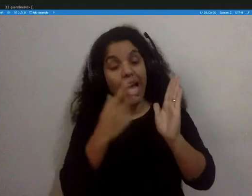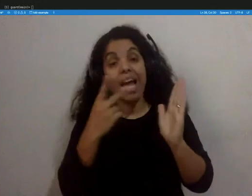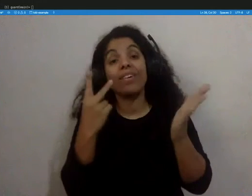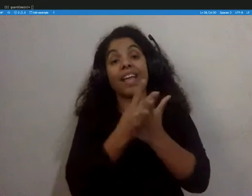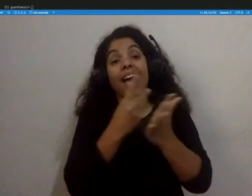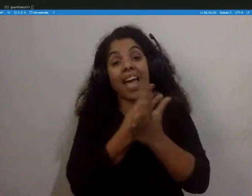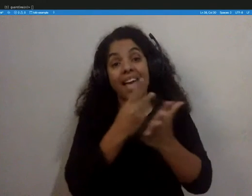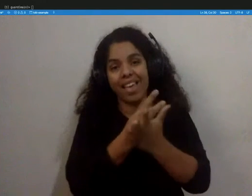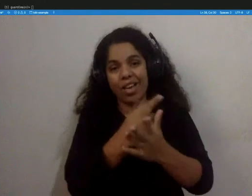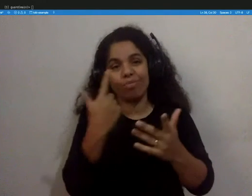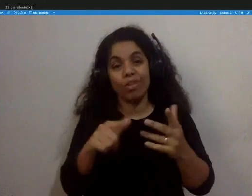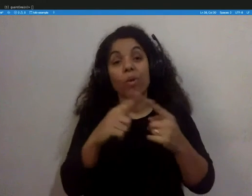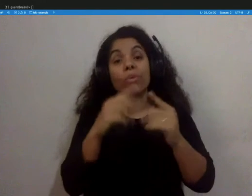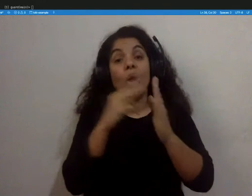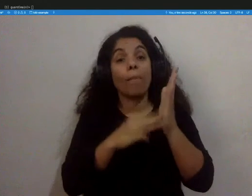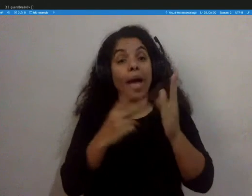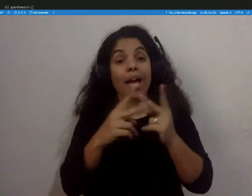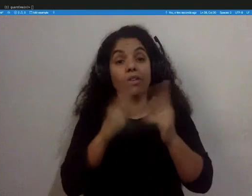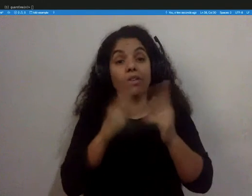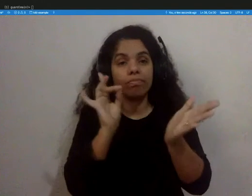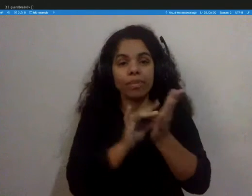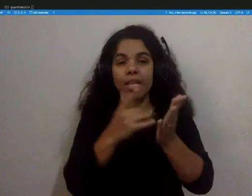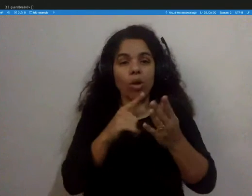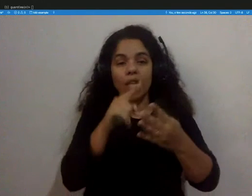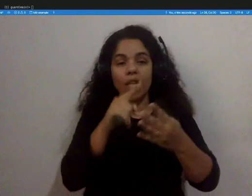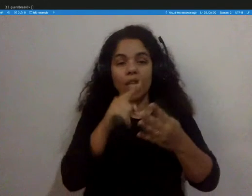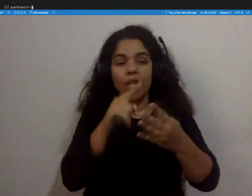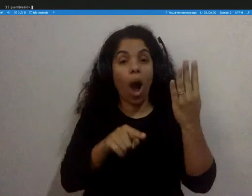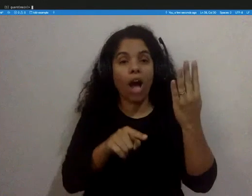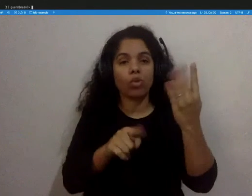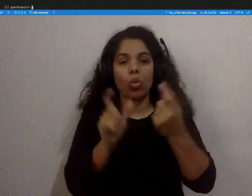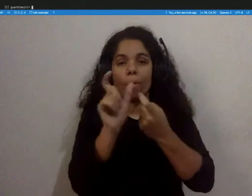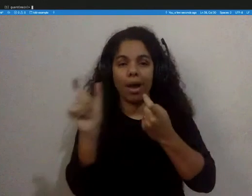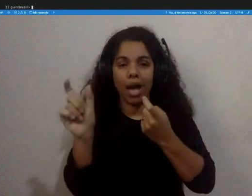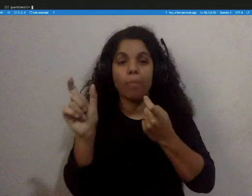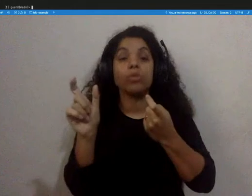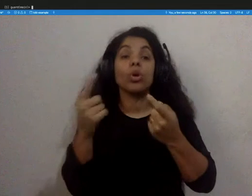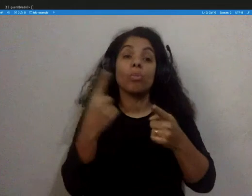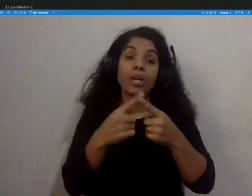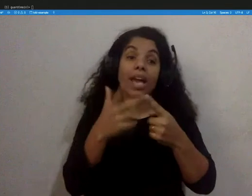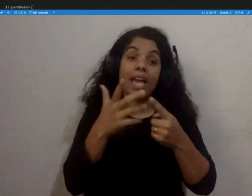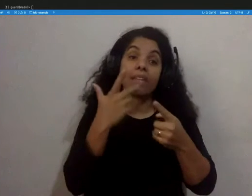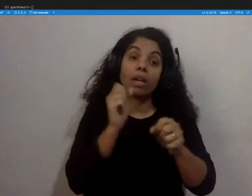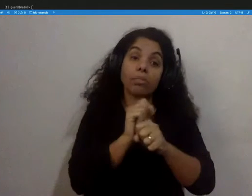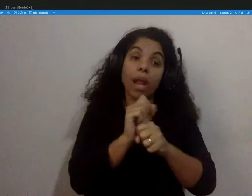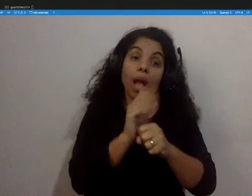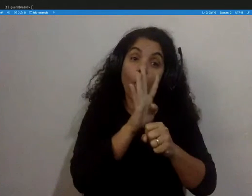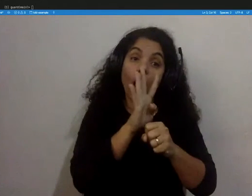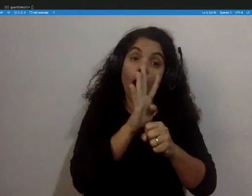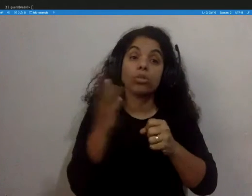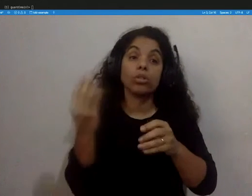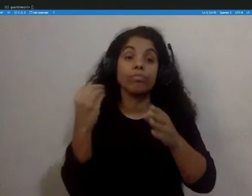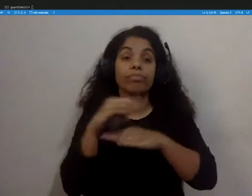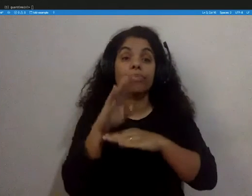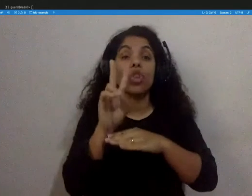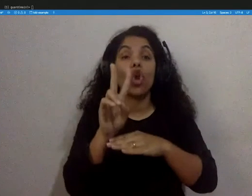de verdade, ele não tem esses 4 parâmetros. Ele espera 4, a gente passou só 2. Então, a gente vai corrigir isso. A gente vai